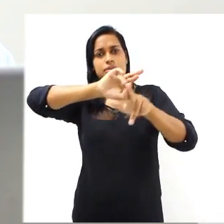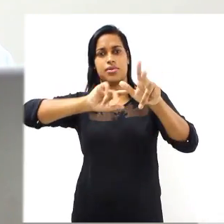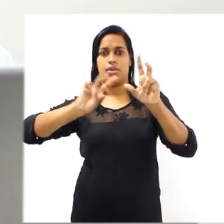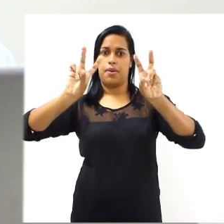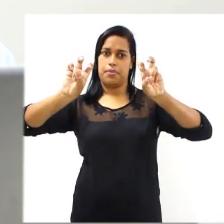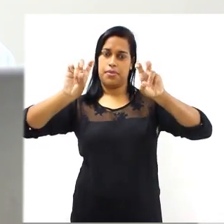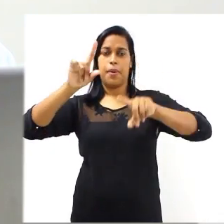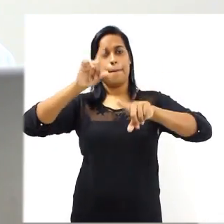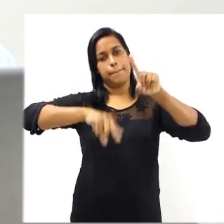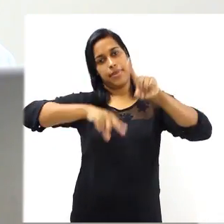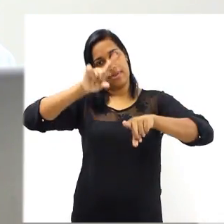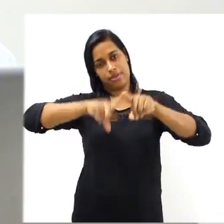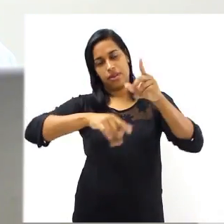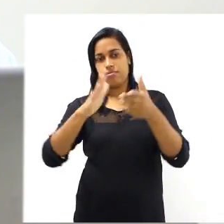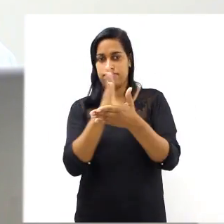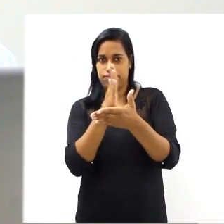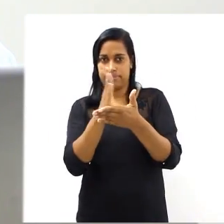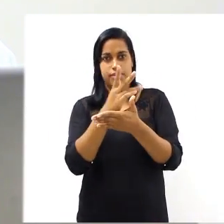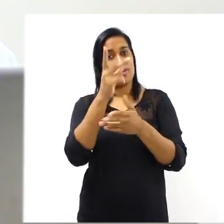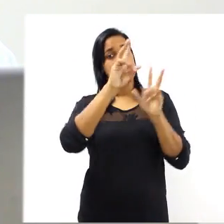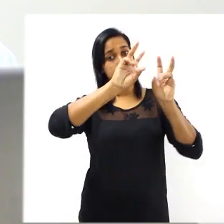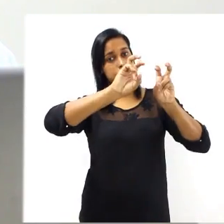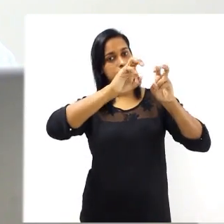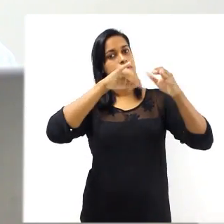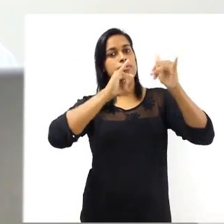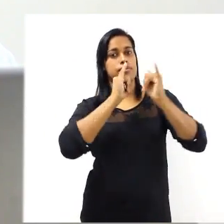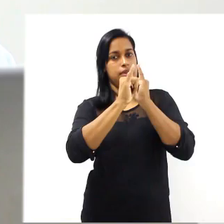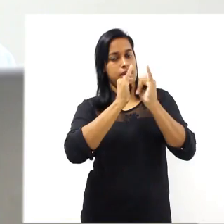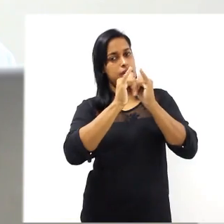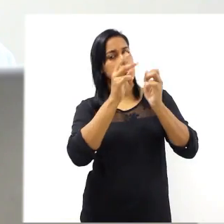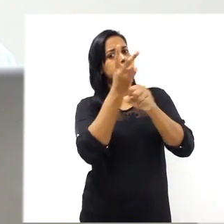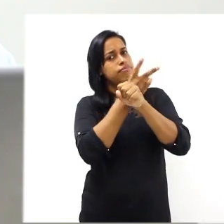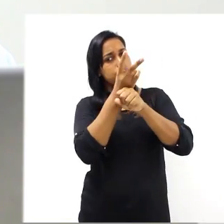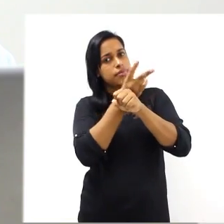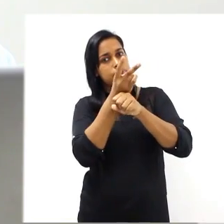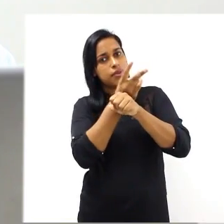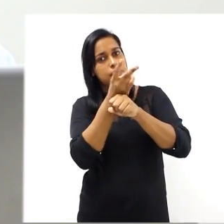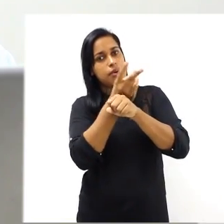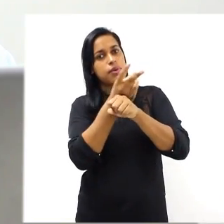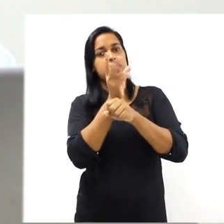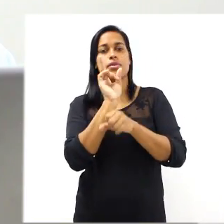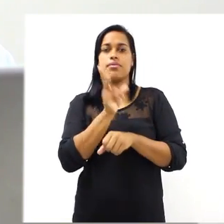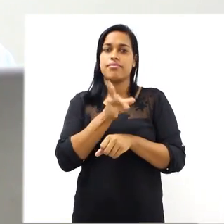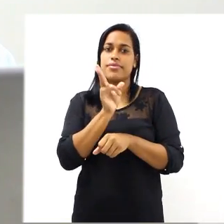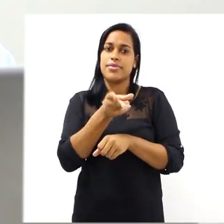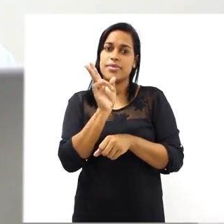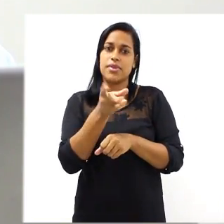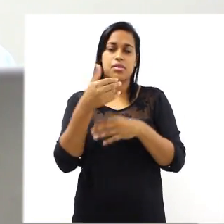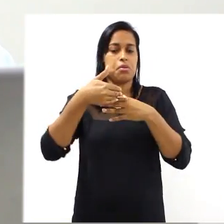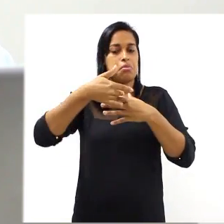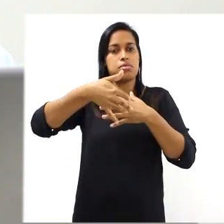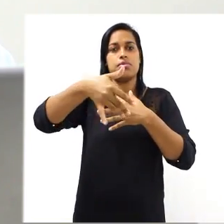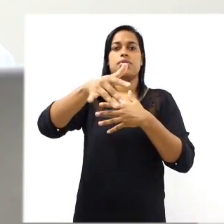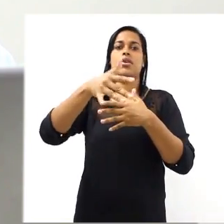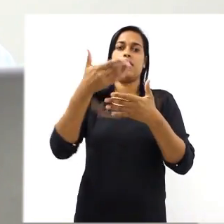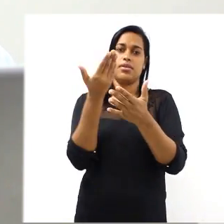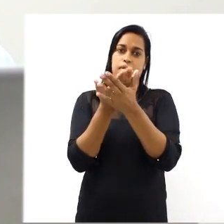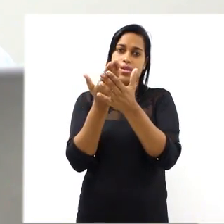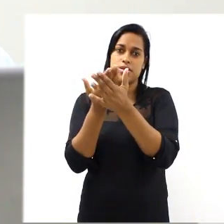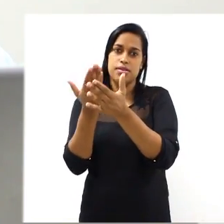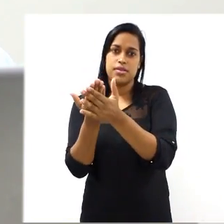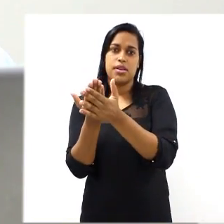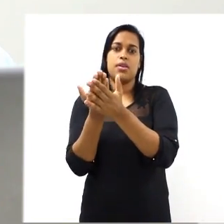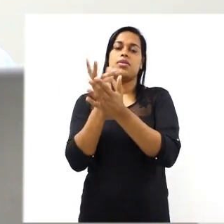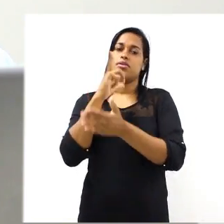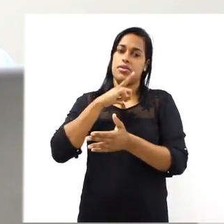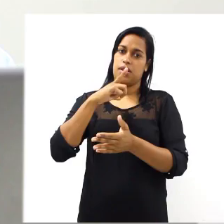vasto material sobre isso na internet. Procure sempre ir além das nossas aulas